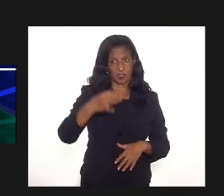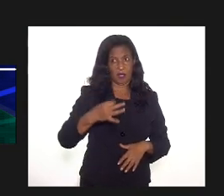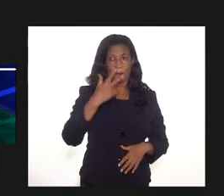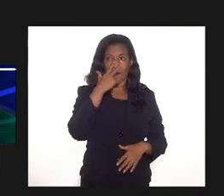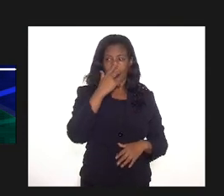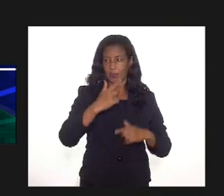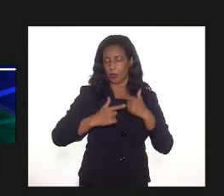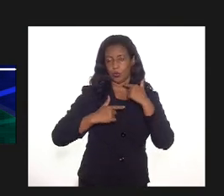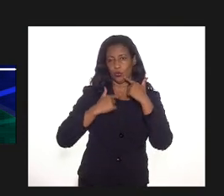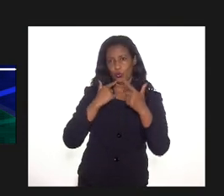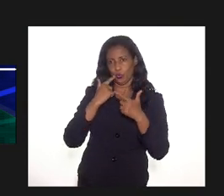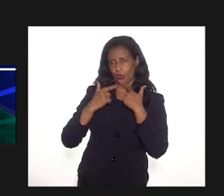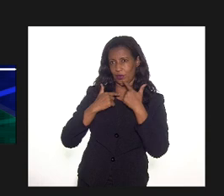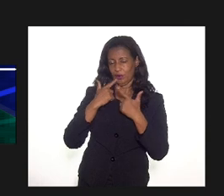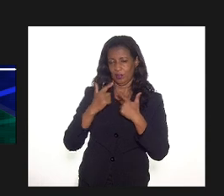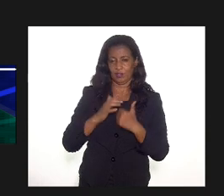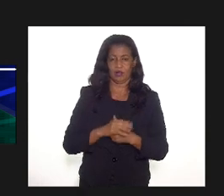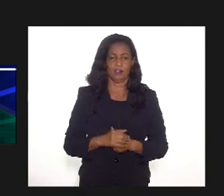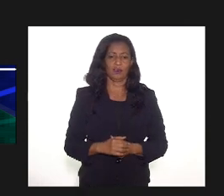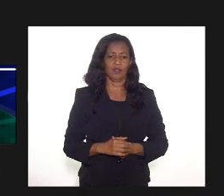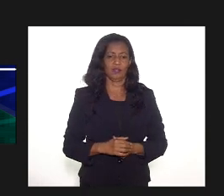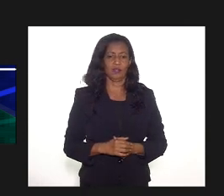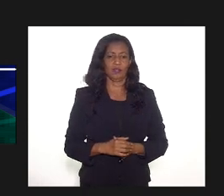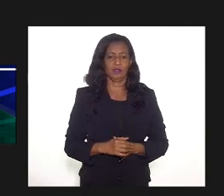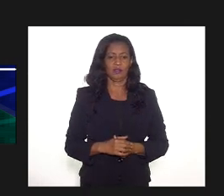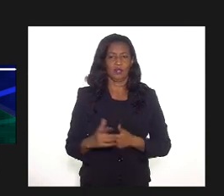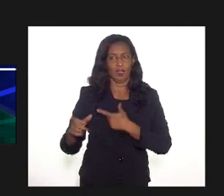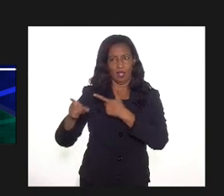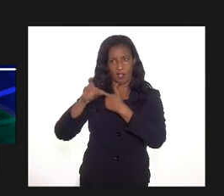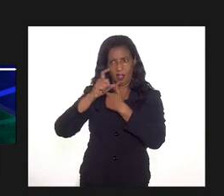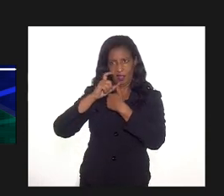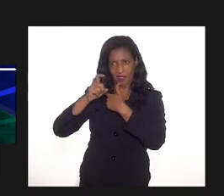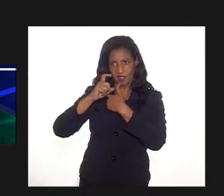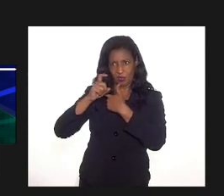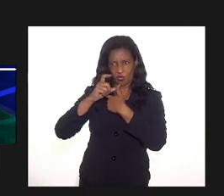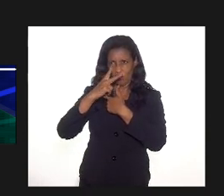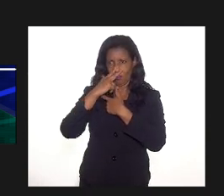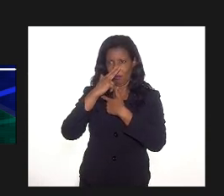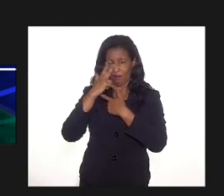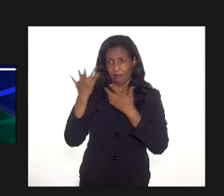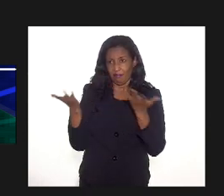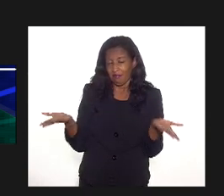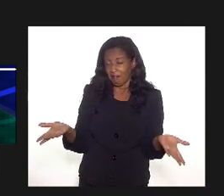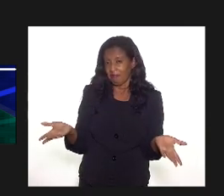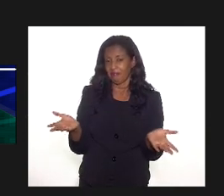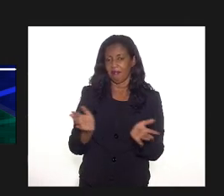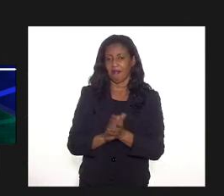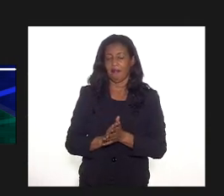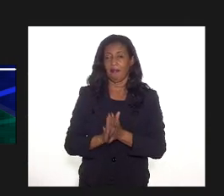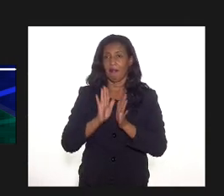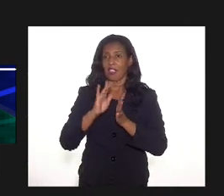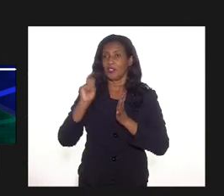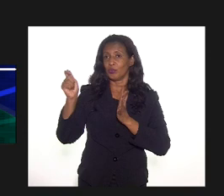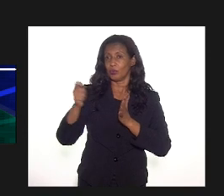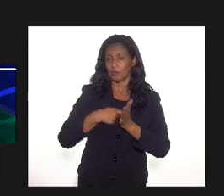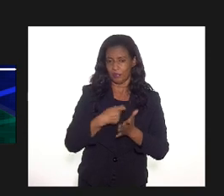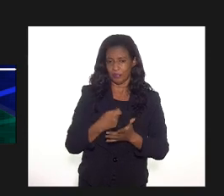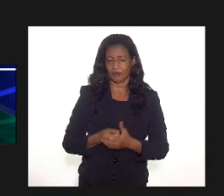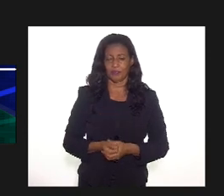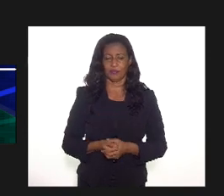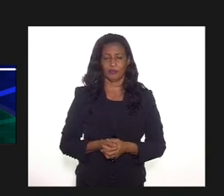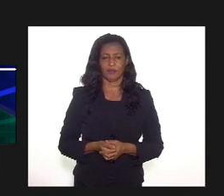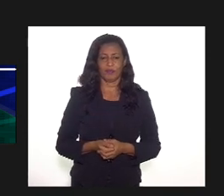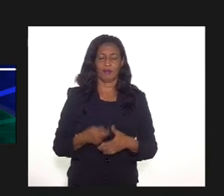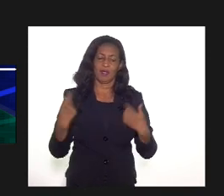dúvida, deputada Tia Júlio, que o executivo sancionará. Mas mais do que sancionar, deputada Lucinho,